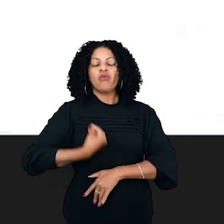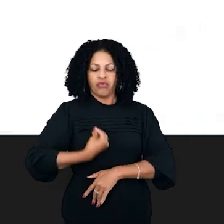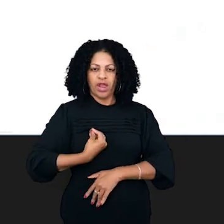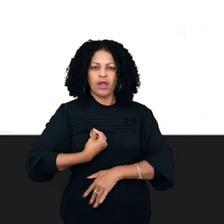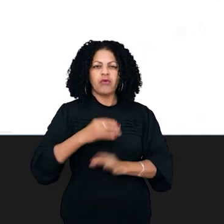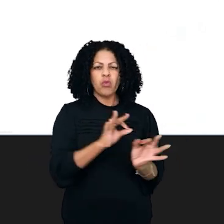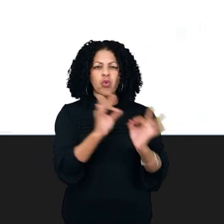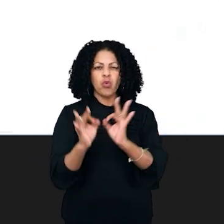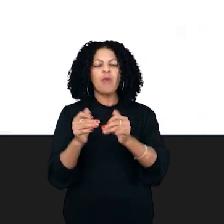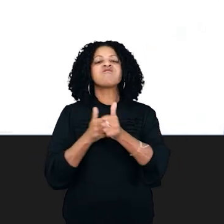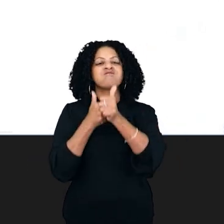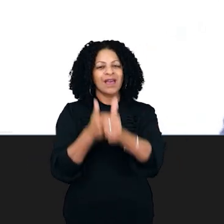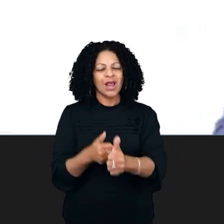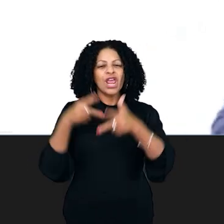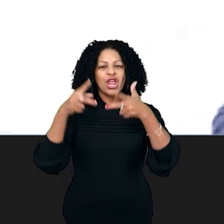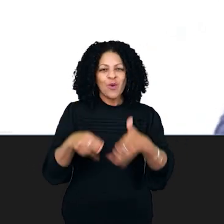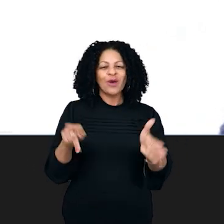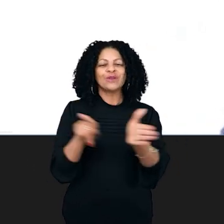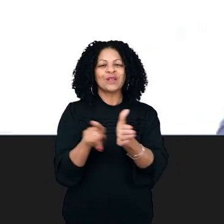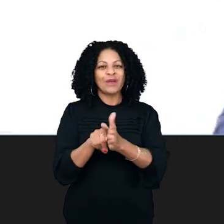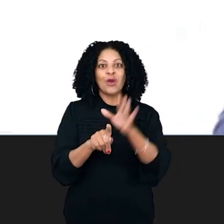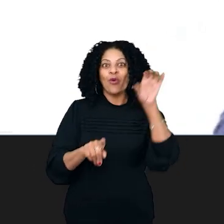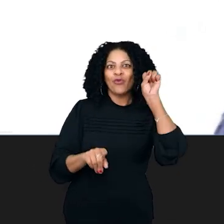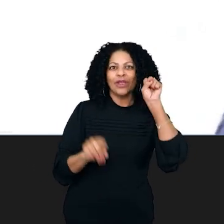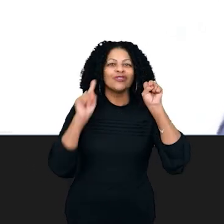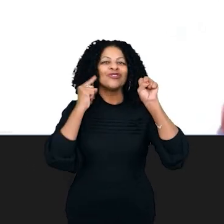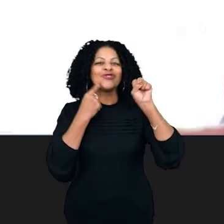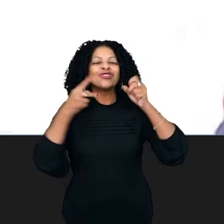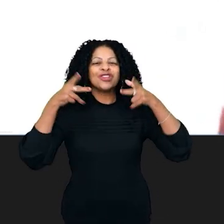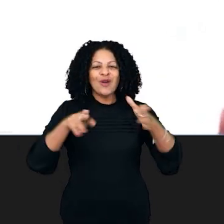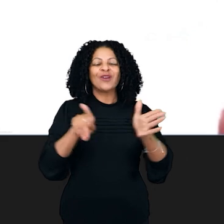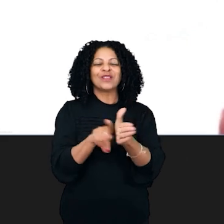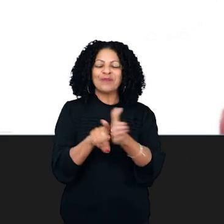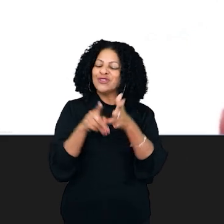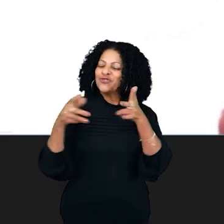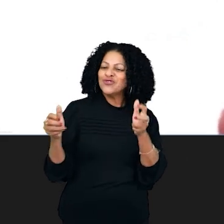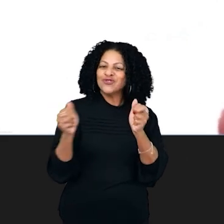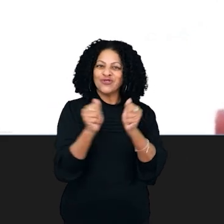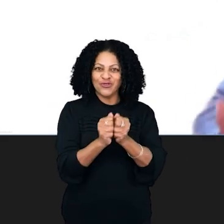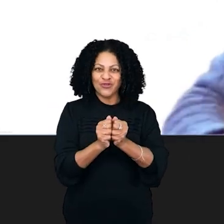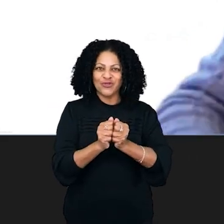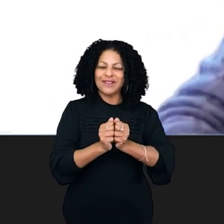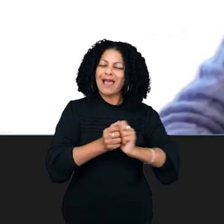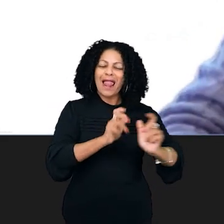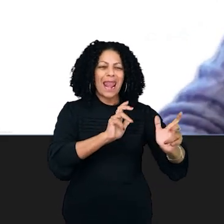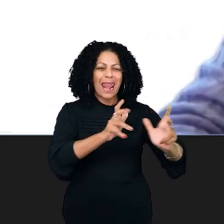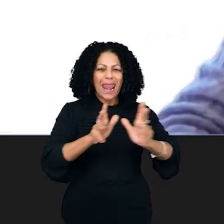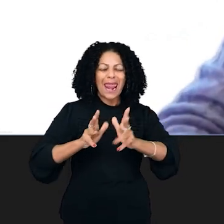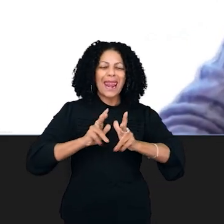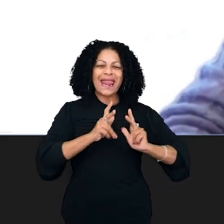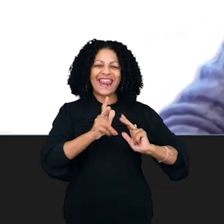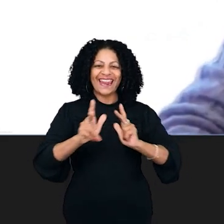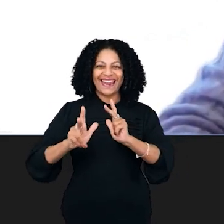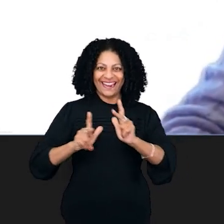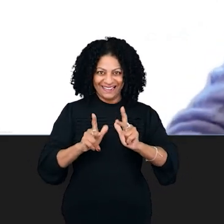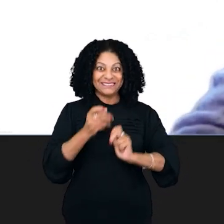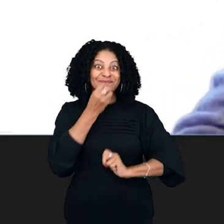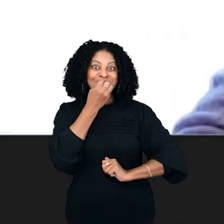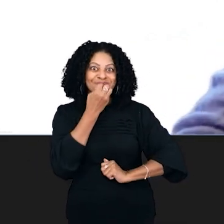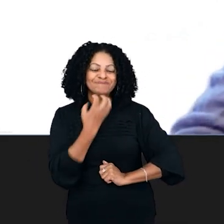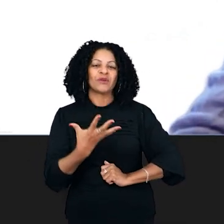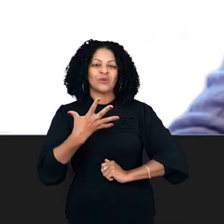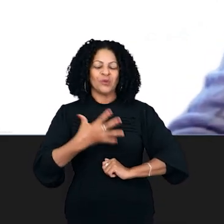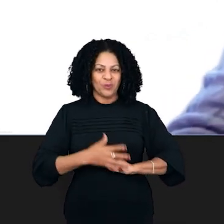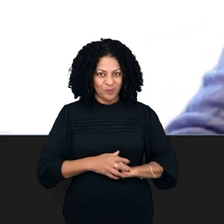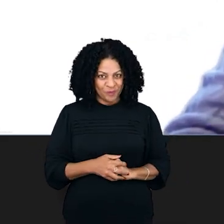é ao vivo e ele está acompanhando, ao mesmo tempo que o ouvinte está acompanhando, ele também está acompanhando ali essa conversação, né?